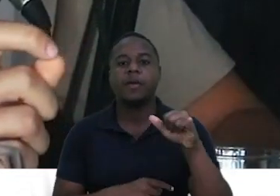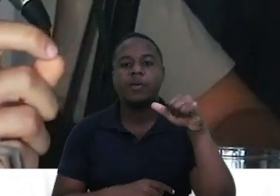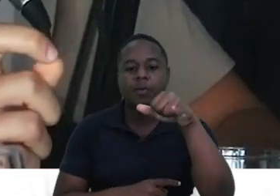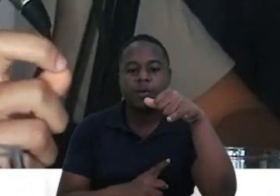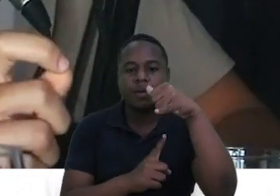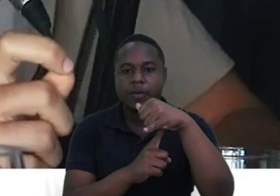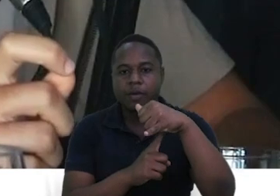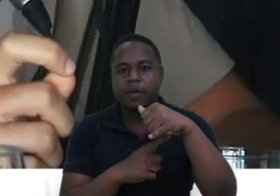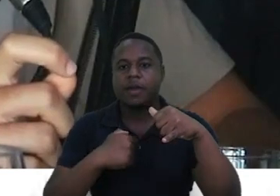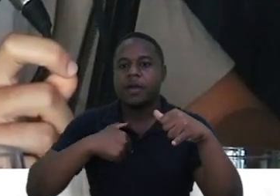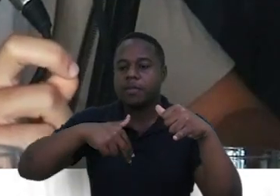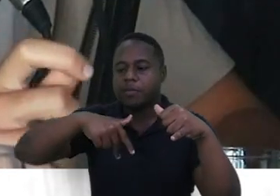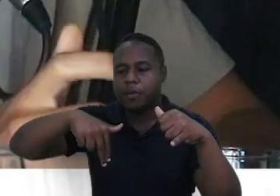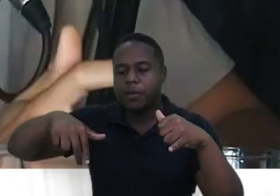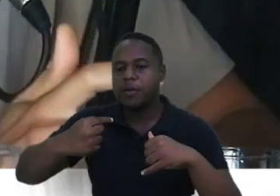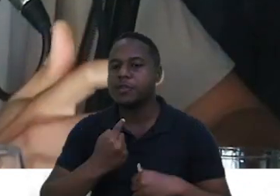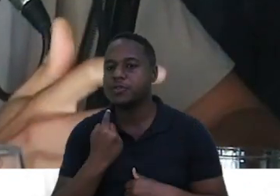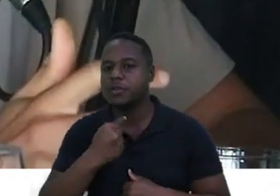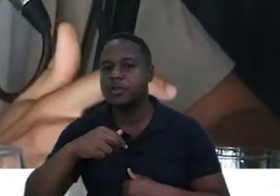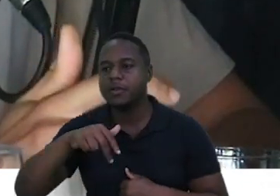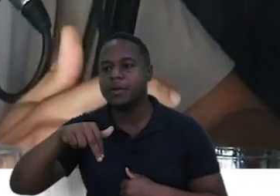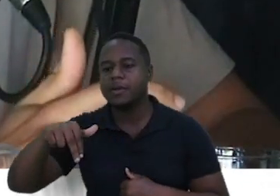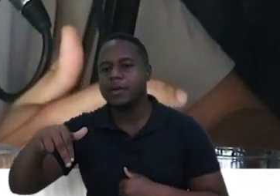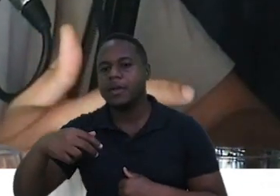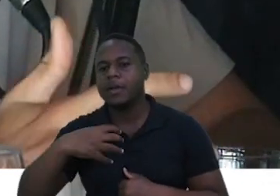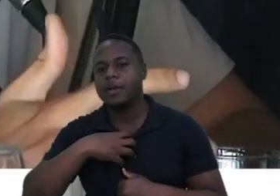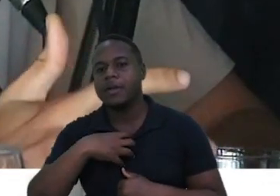pouquinho sozinho. Eu senti